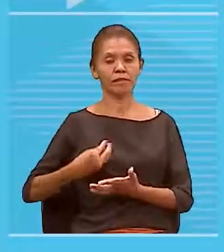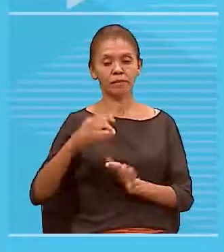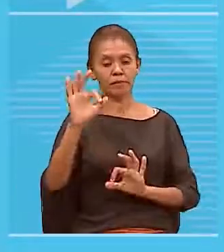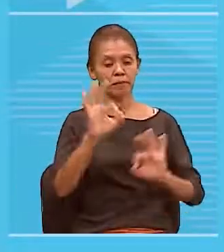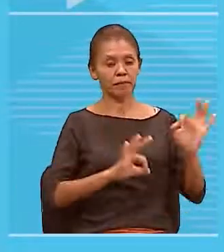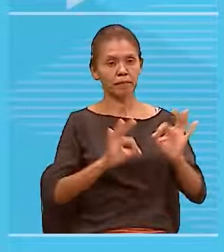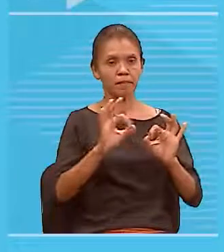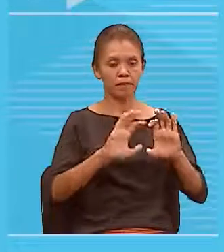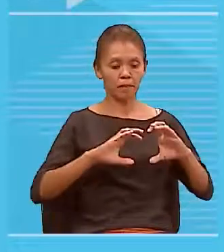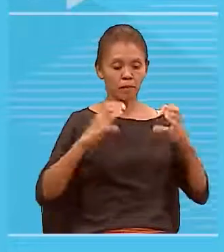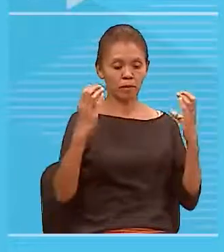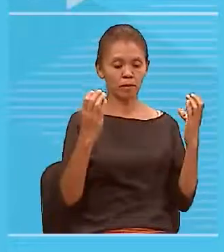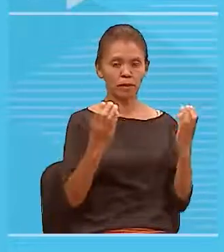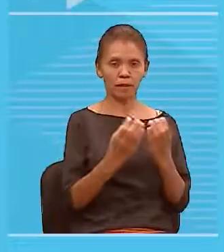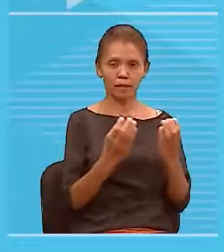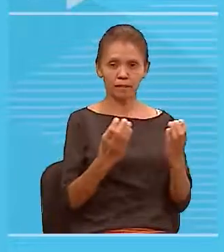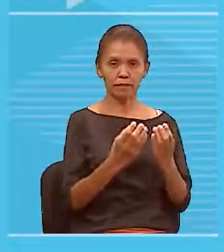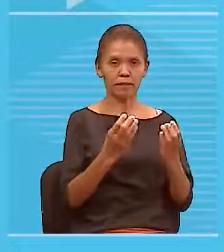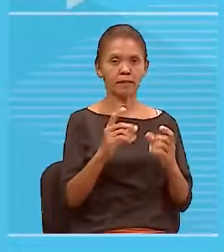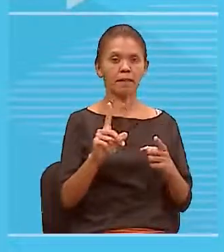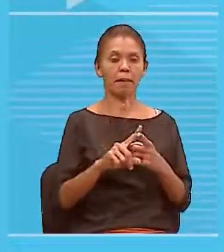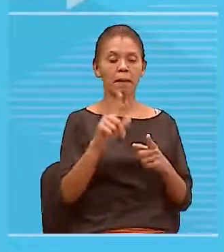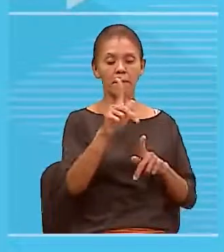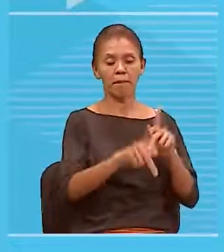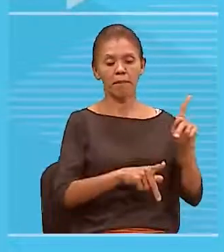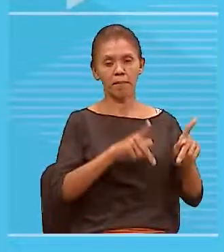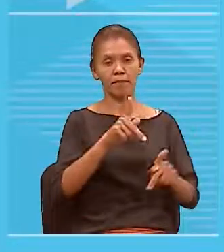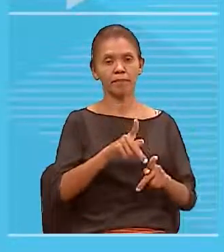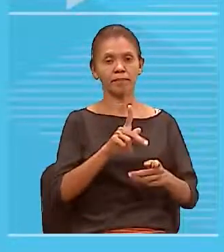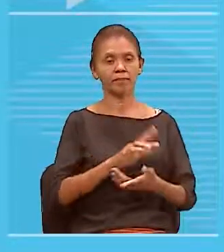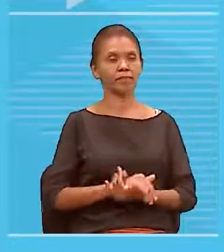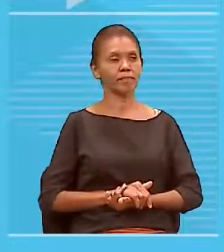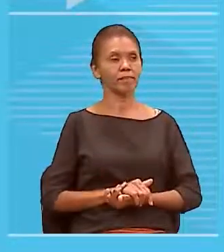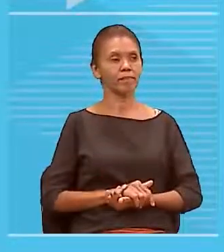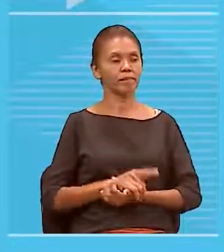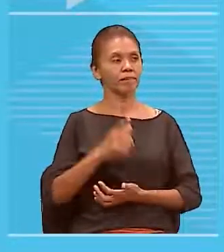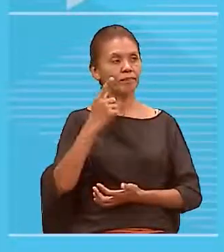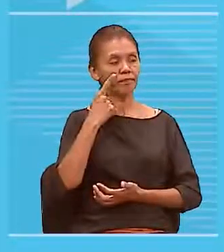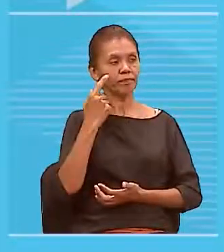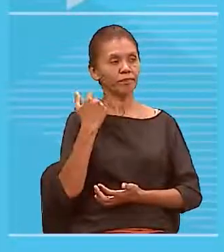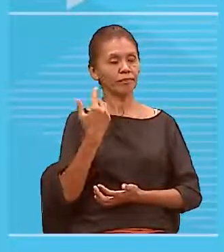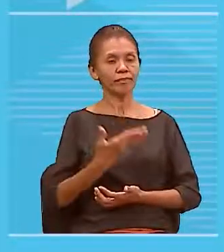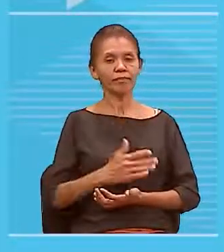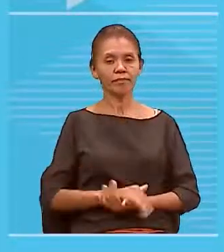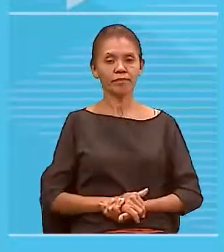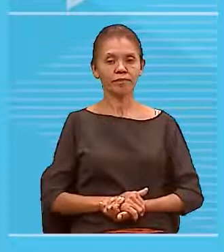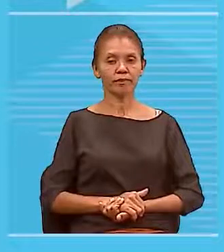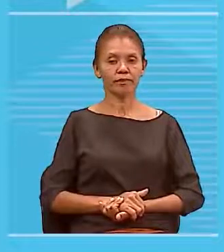Deixa eu fazer melhor assim.